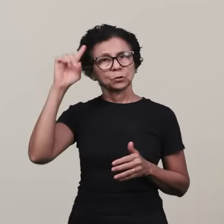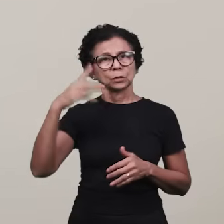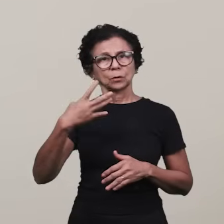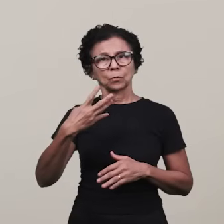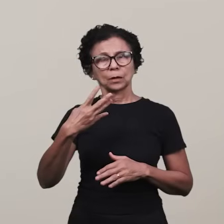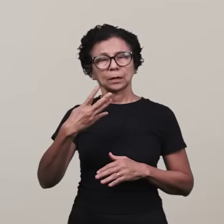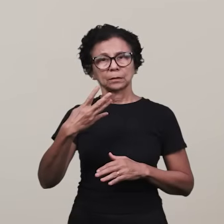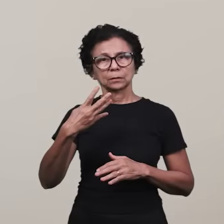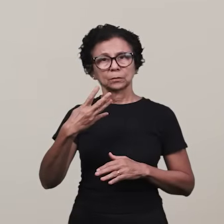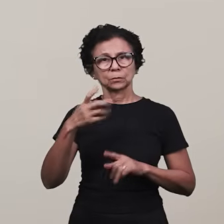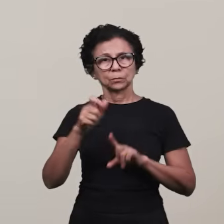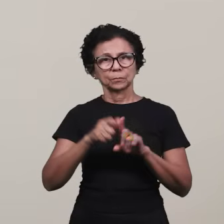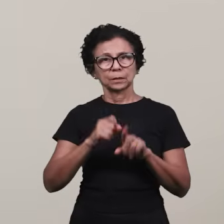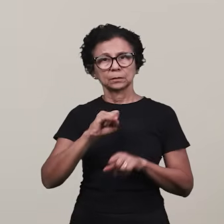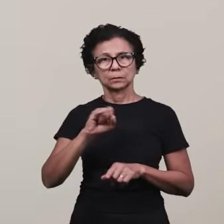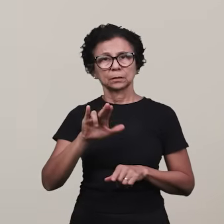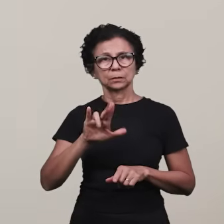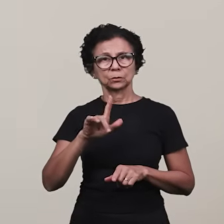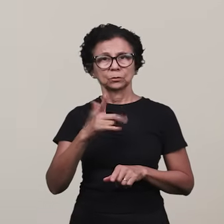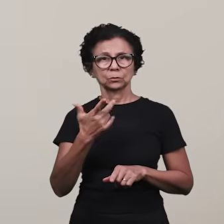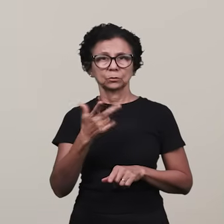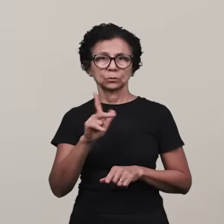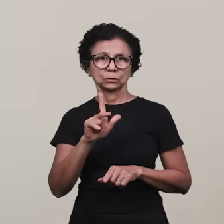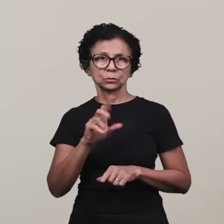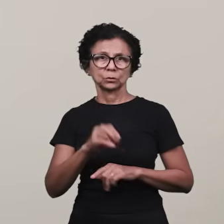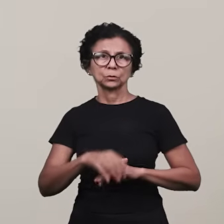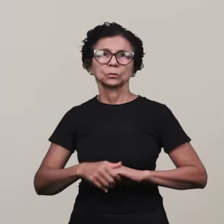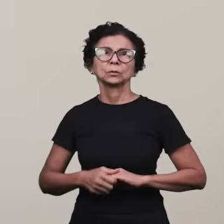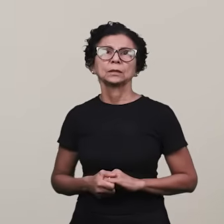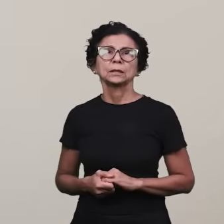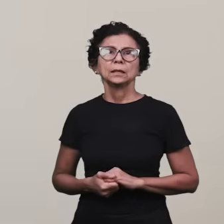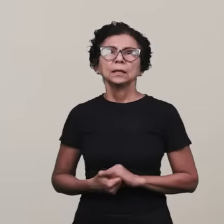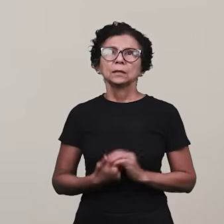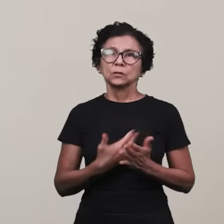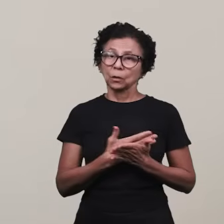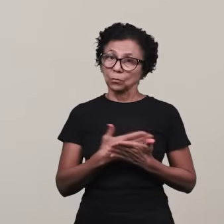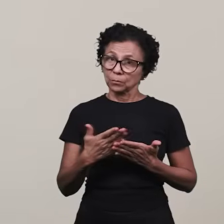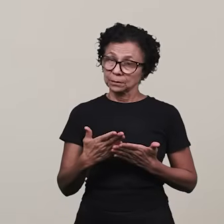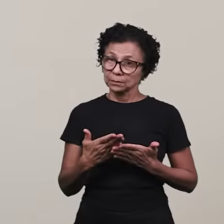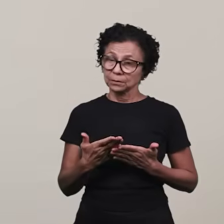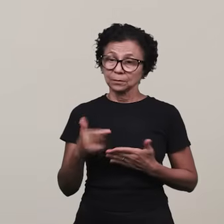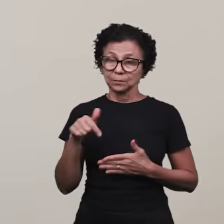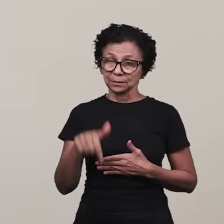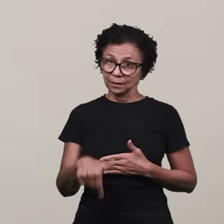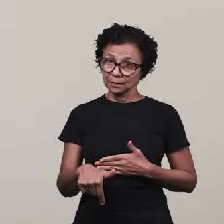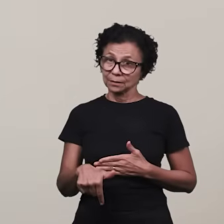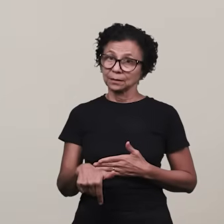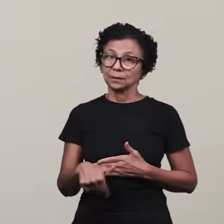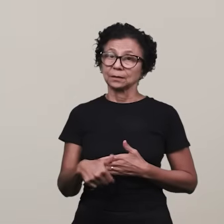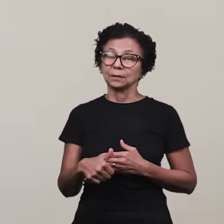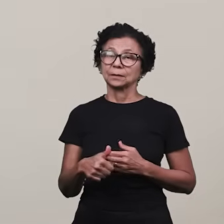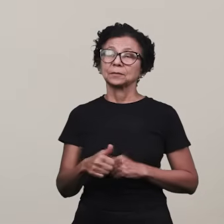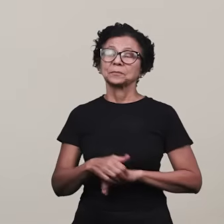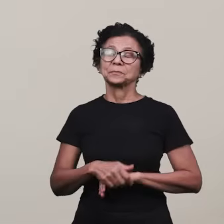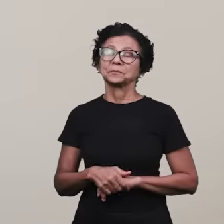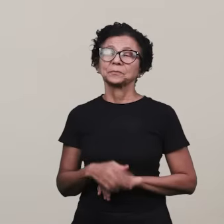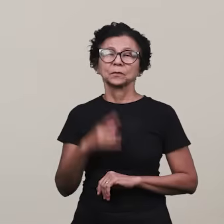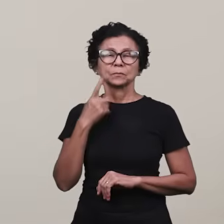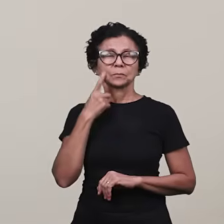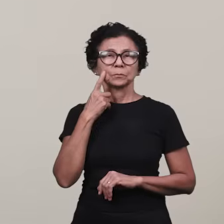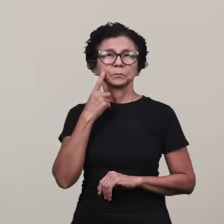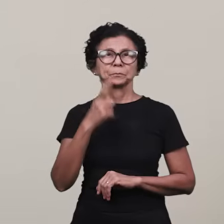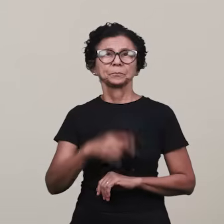início dia 4/7. E nós já fizemos aqui a abertura com muitos alunos. E nós vamos mostrar para